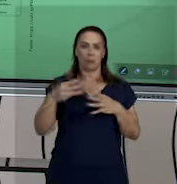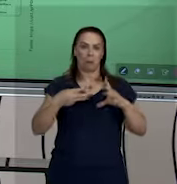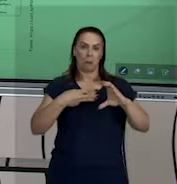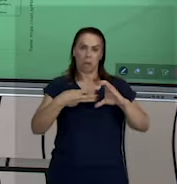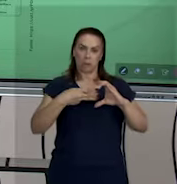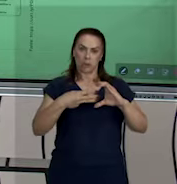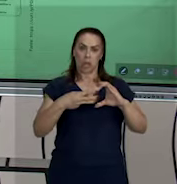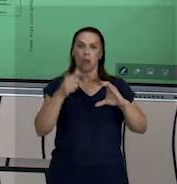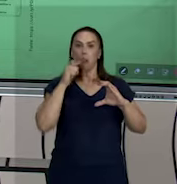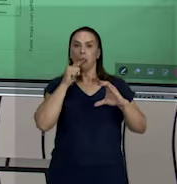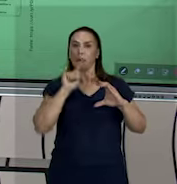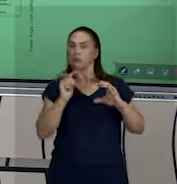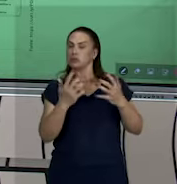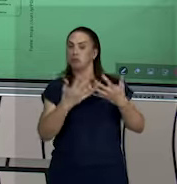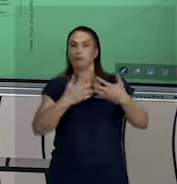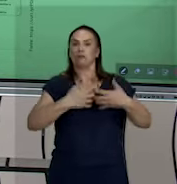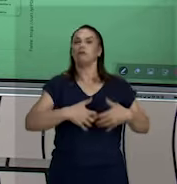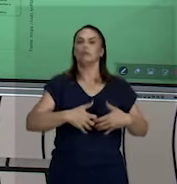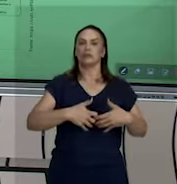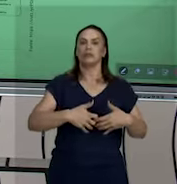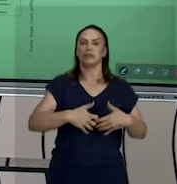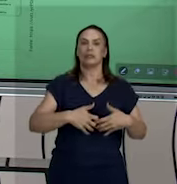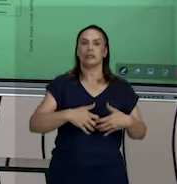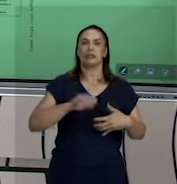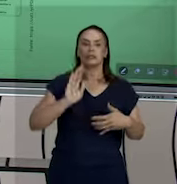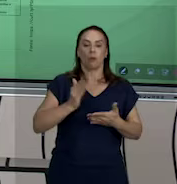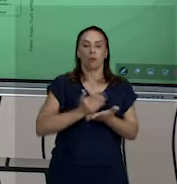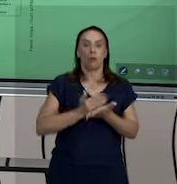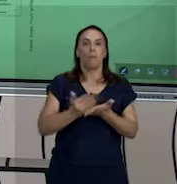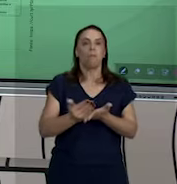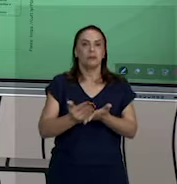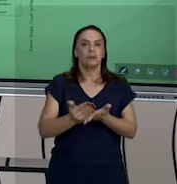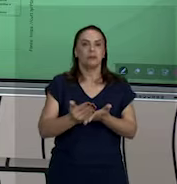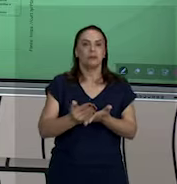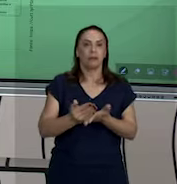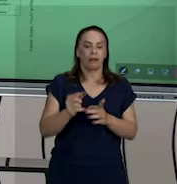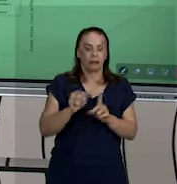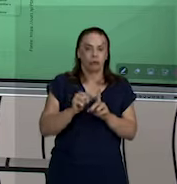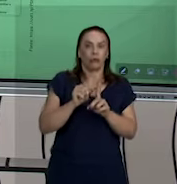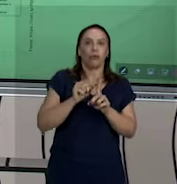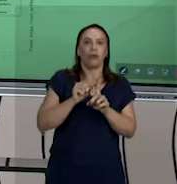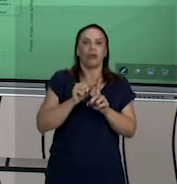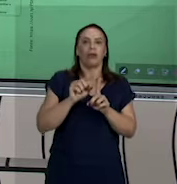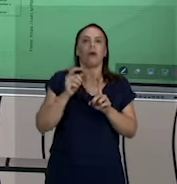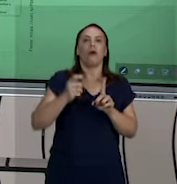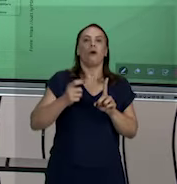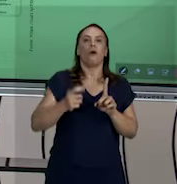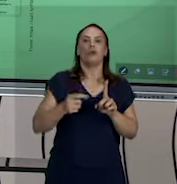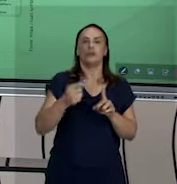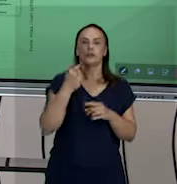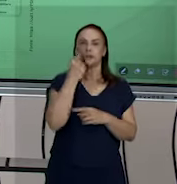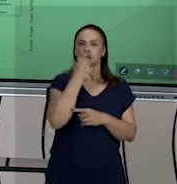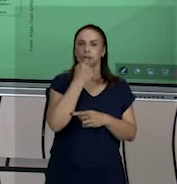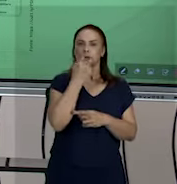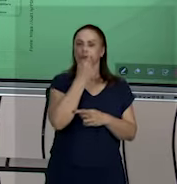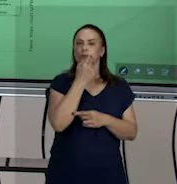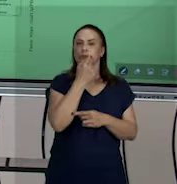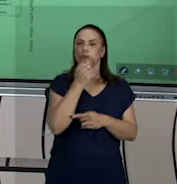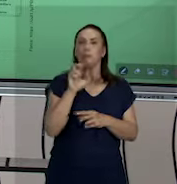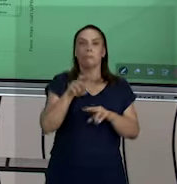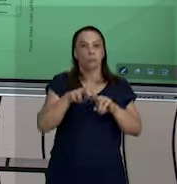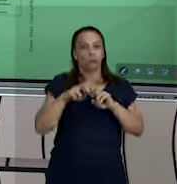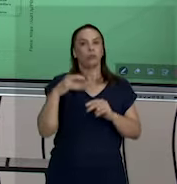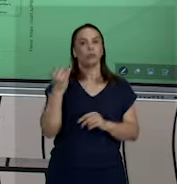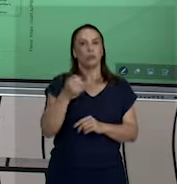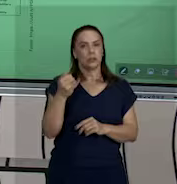Então, na cavidade nasal, ele já começa a ser aquecido. Por isso é tão importante que a gente respire pelo nariz e não pela boca.